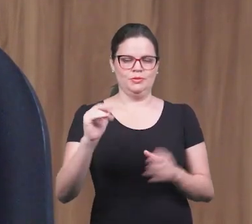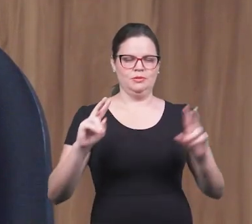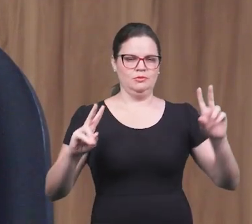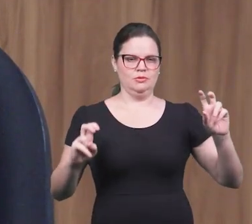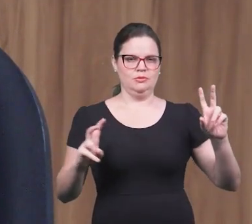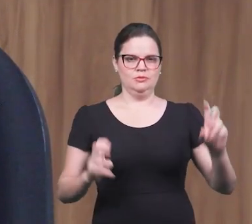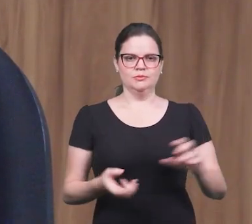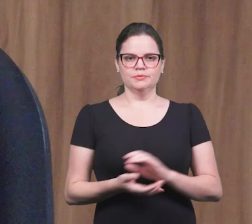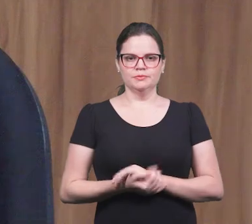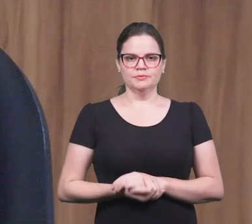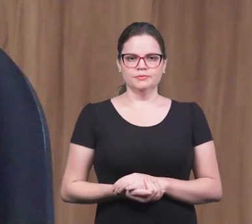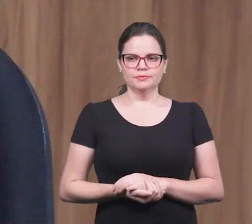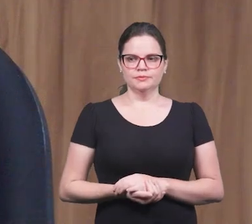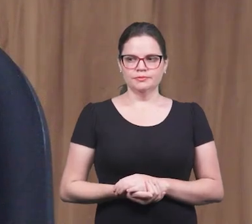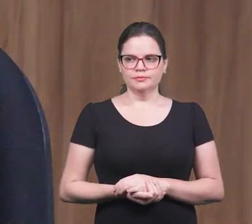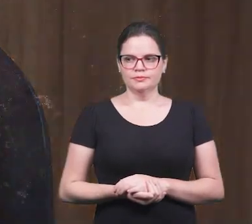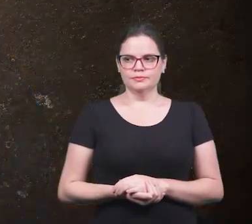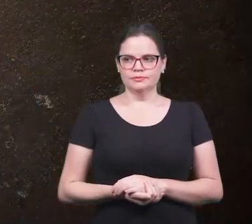para iniciarmos esse assunto.